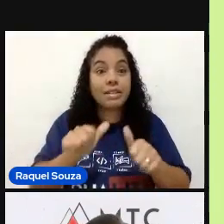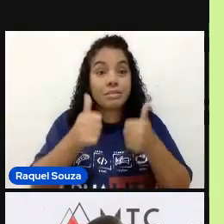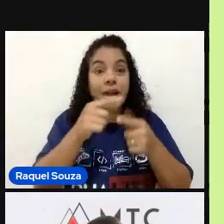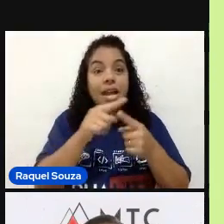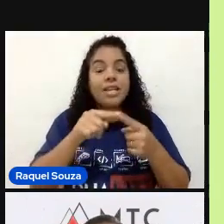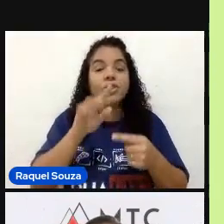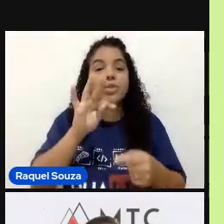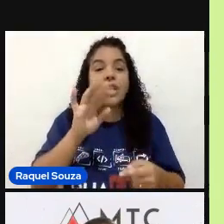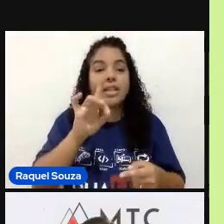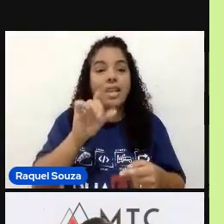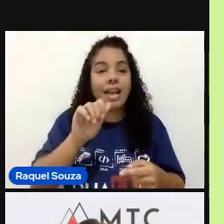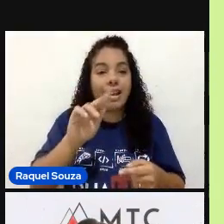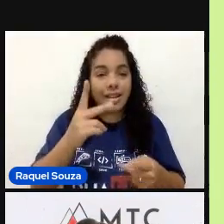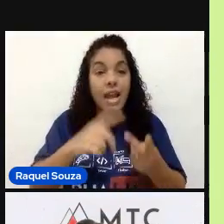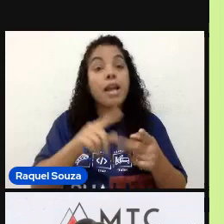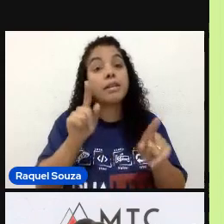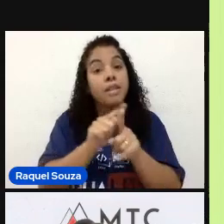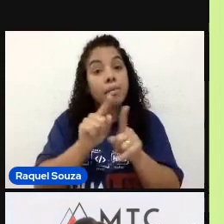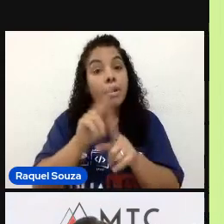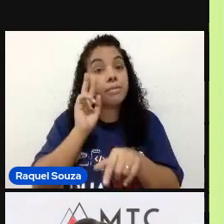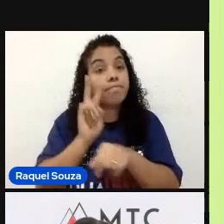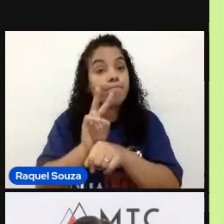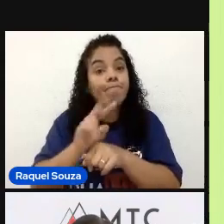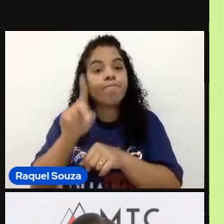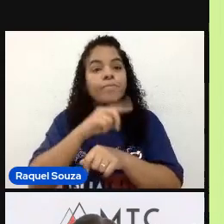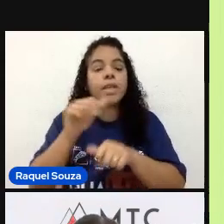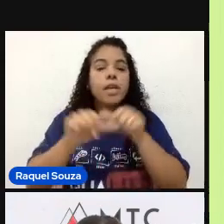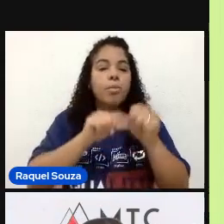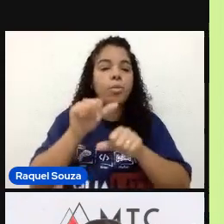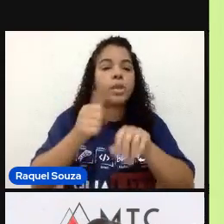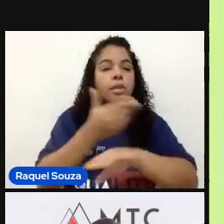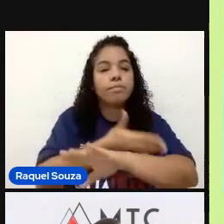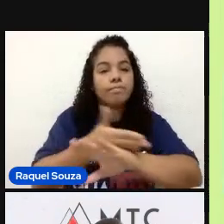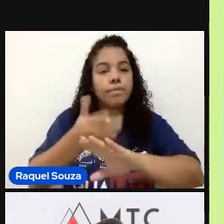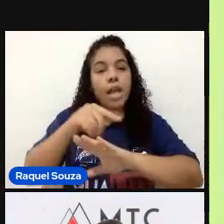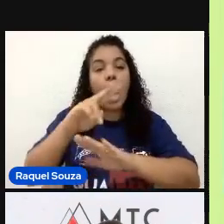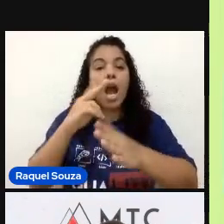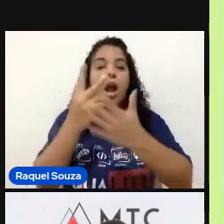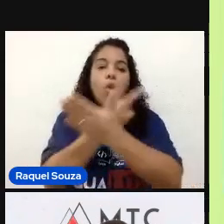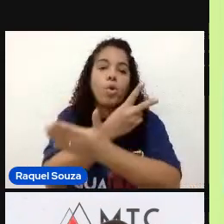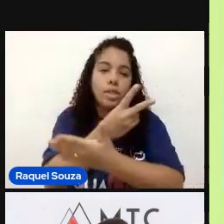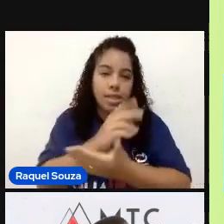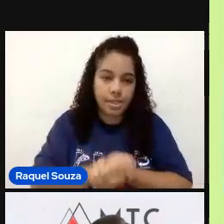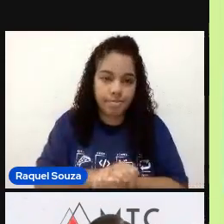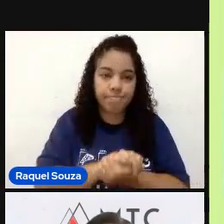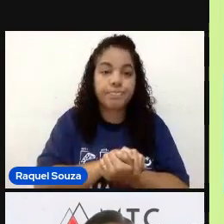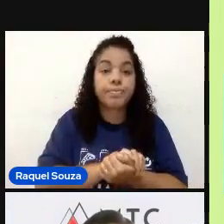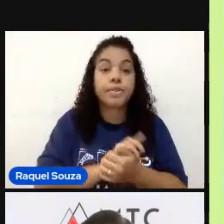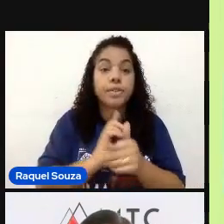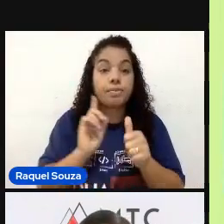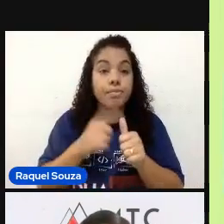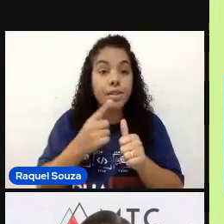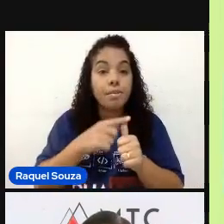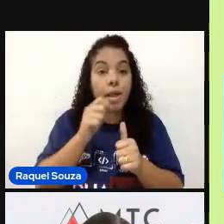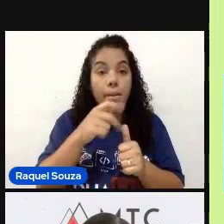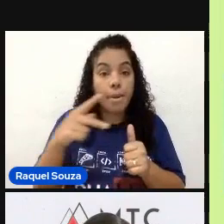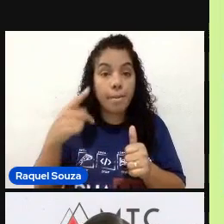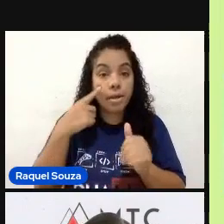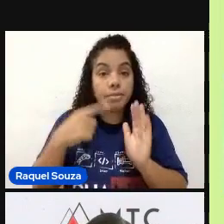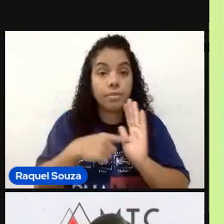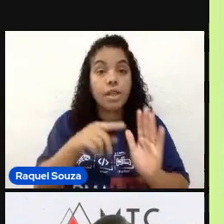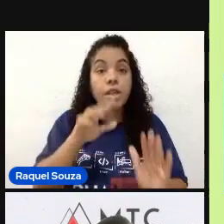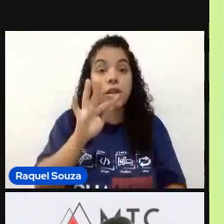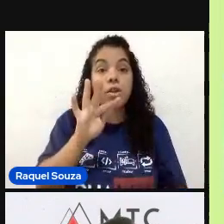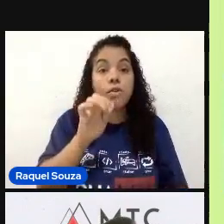TDAH e se policiar para que as mudanças de hábito realmente aconteçam. Então, o primeiro app que eu trago para vocês é o